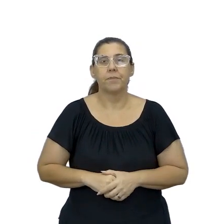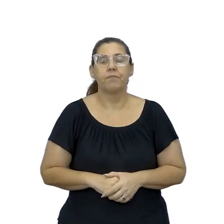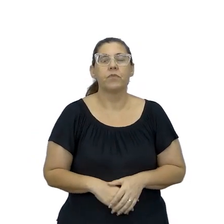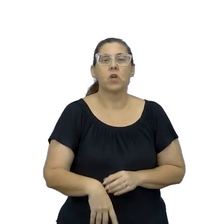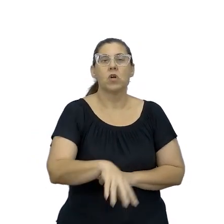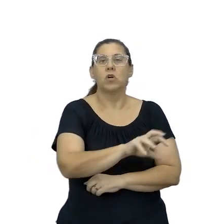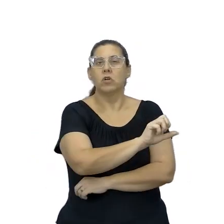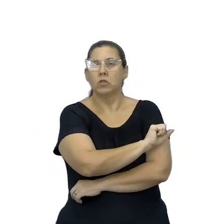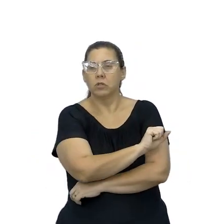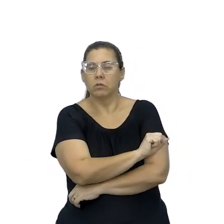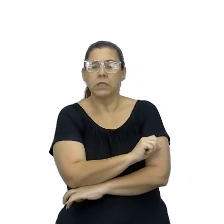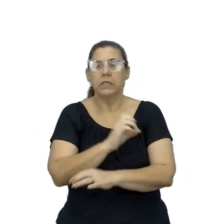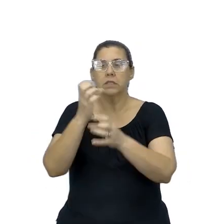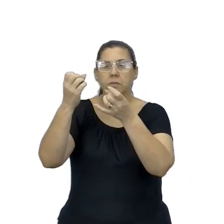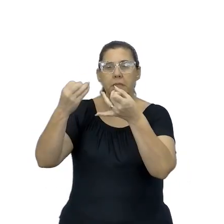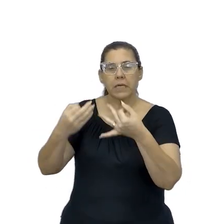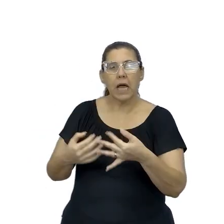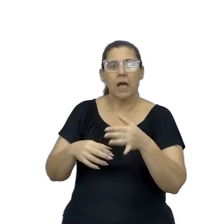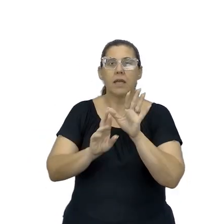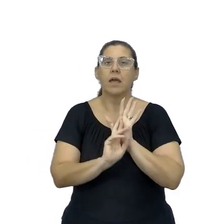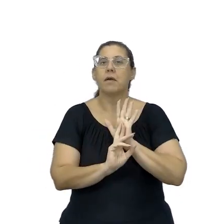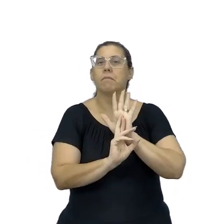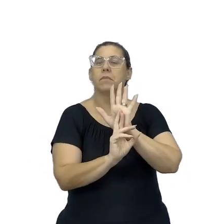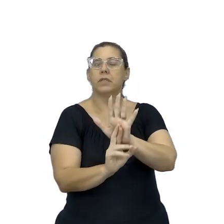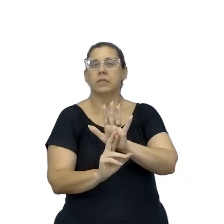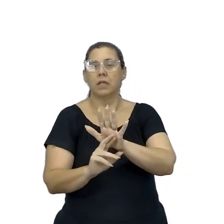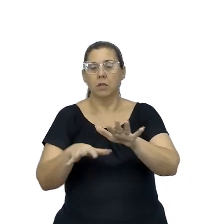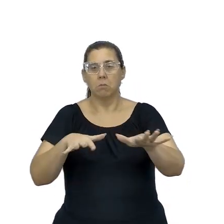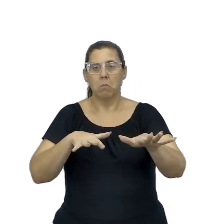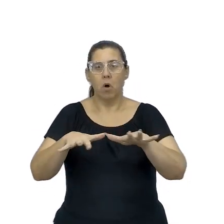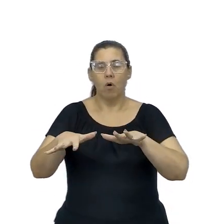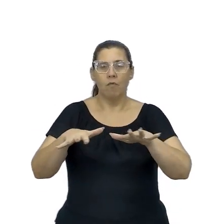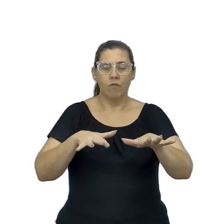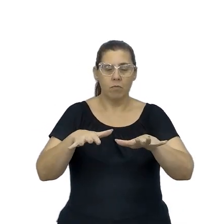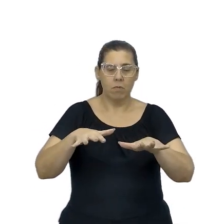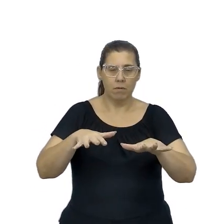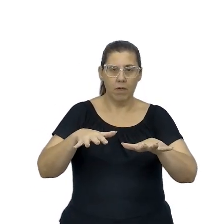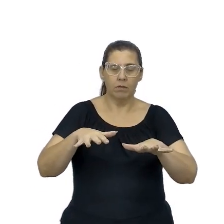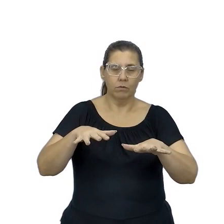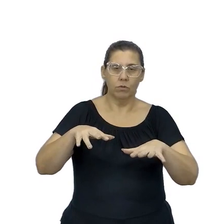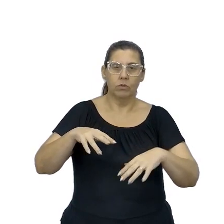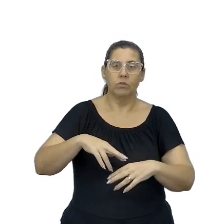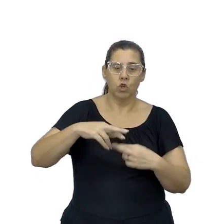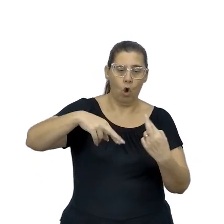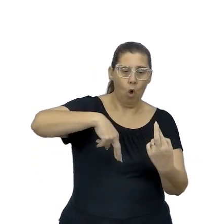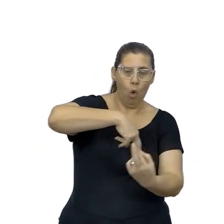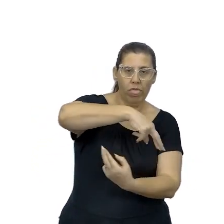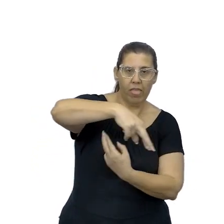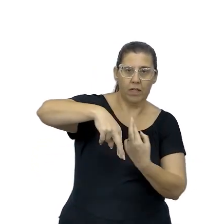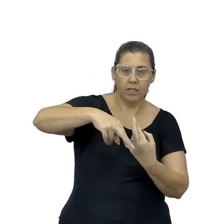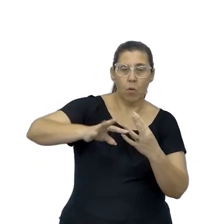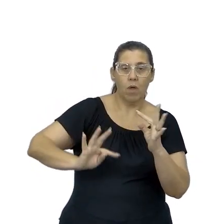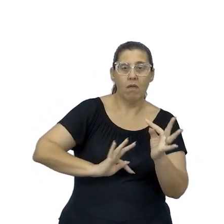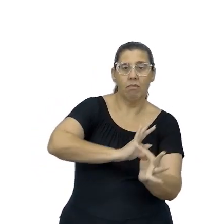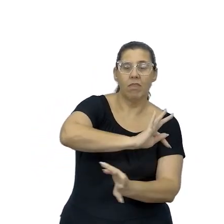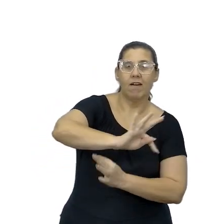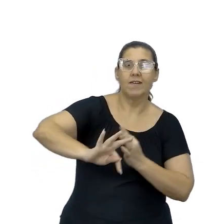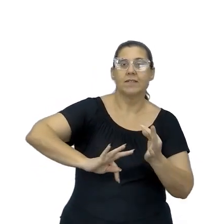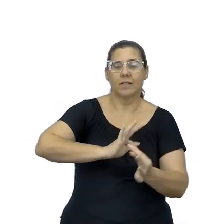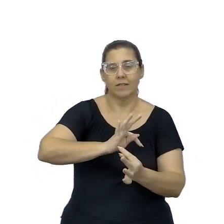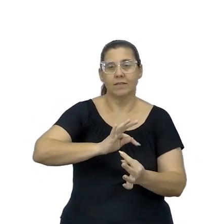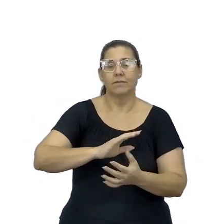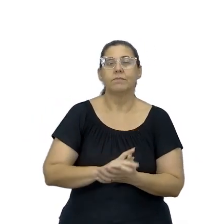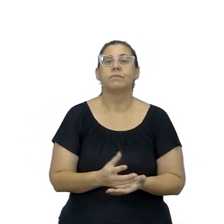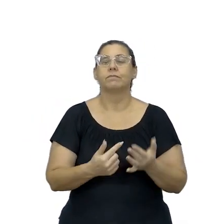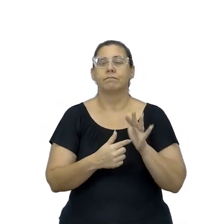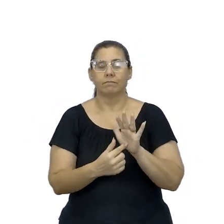oitavo ano, ó, descrever e representar os movimentos de rotação e translação da Terra e analisar o papel da inclinação